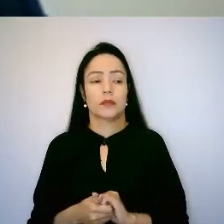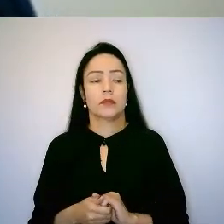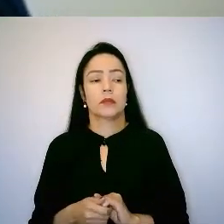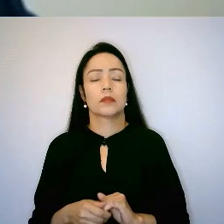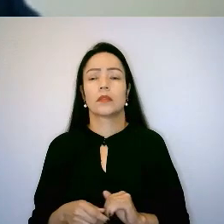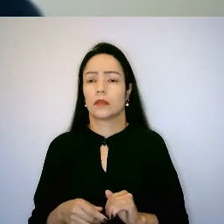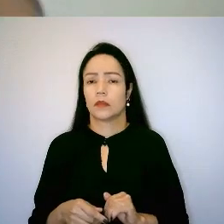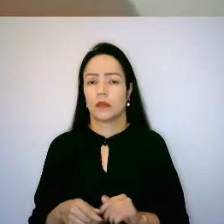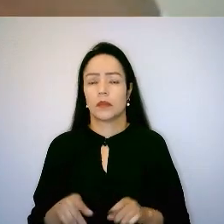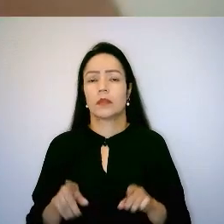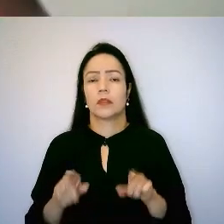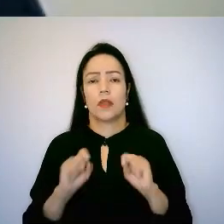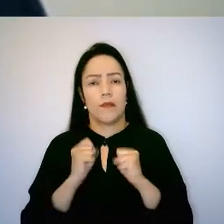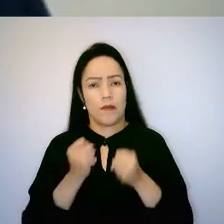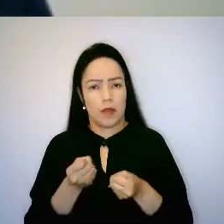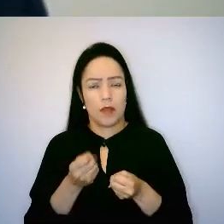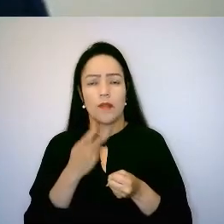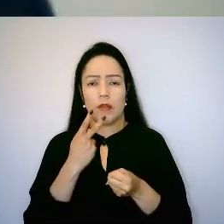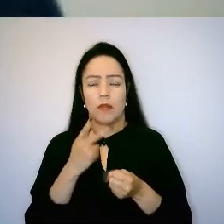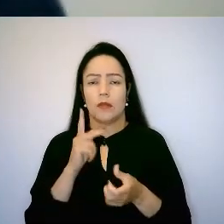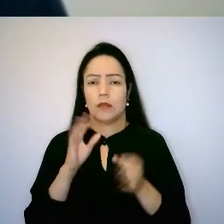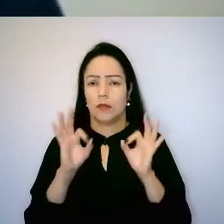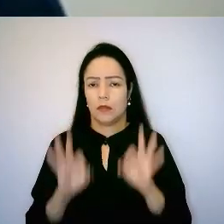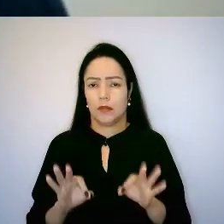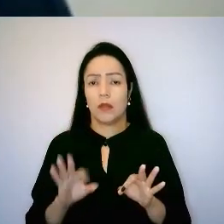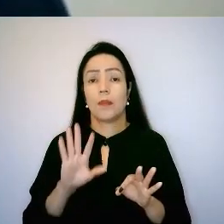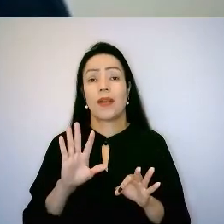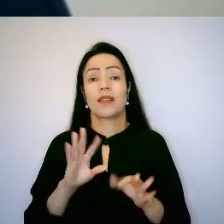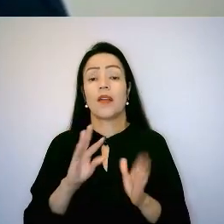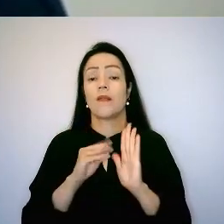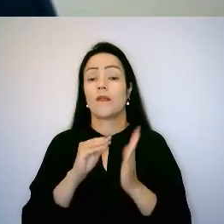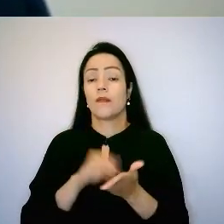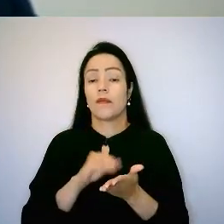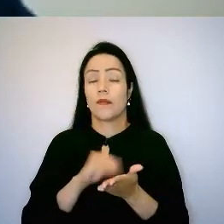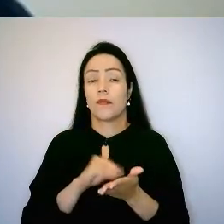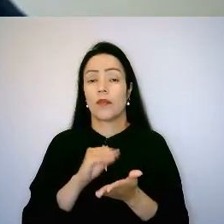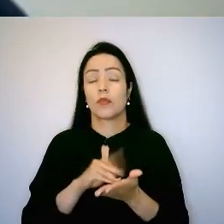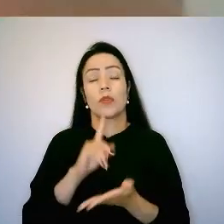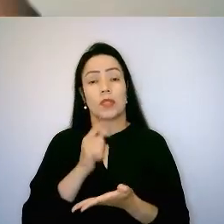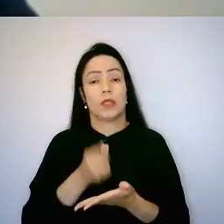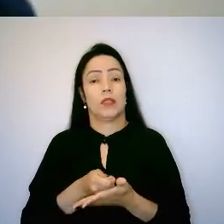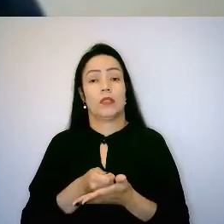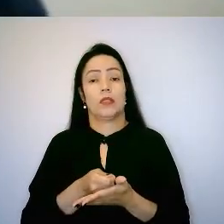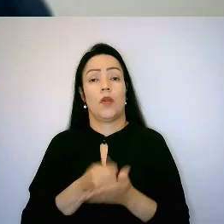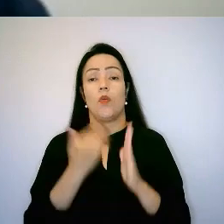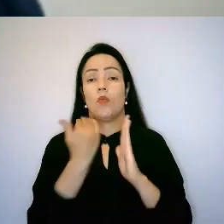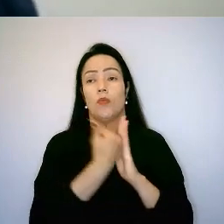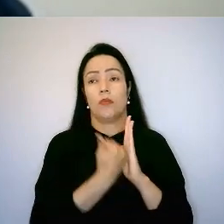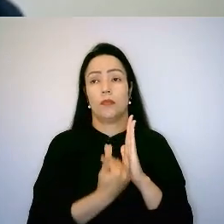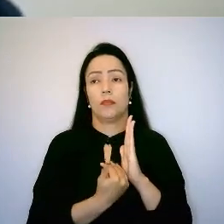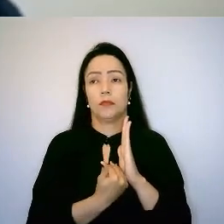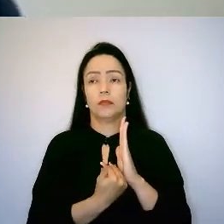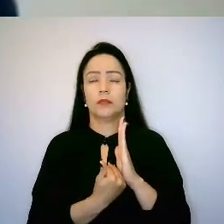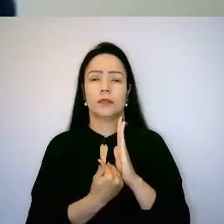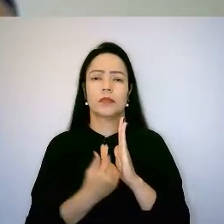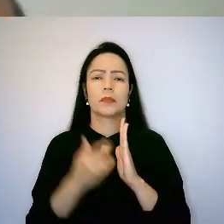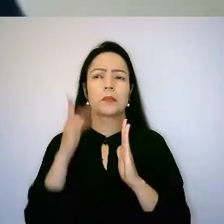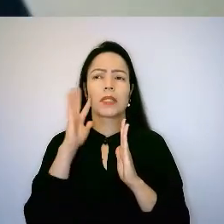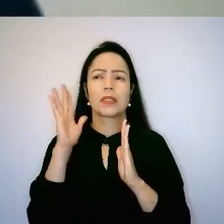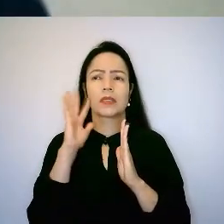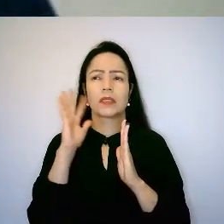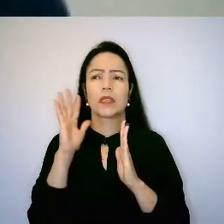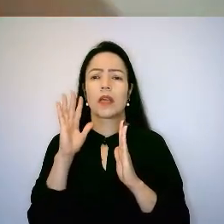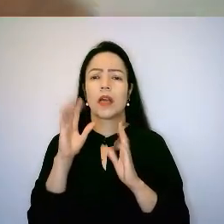defesa e cumprir a decisão restou uma pequena parte da decisão pendente de cumprimento nesse caso hipotético a defesa técnica